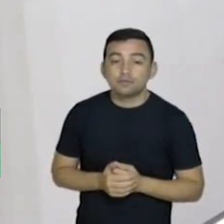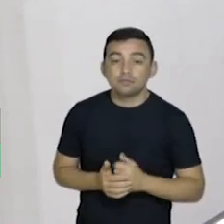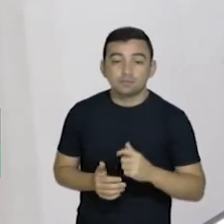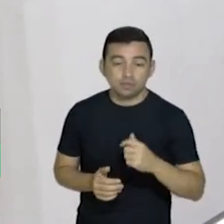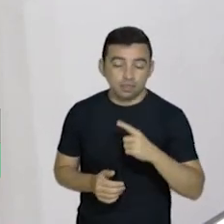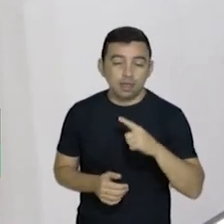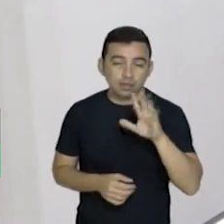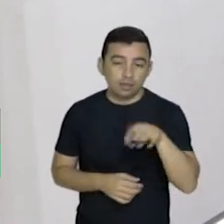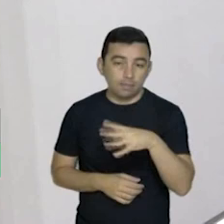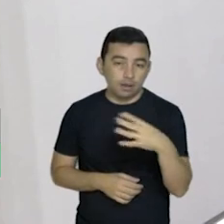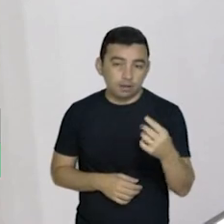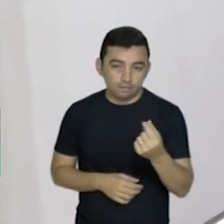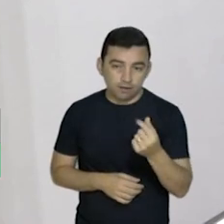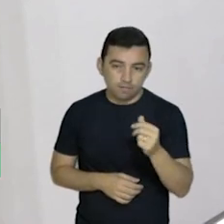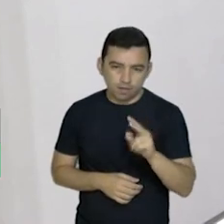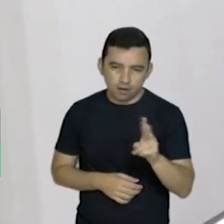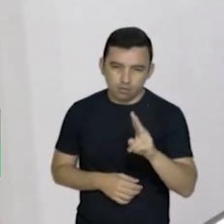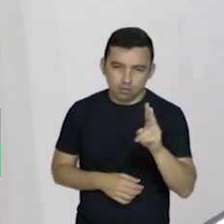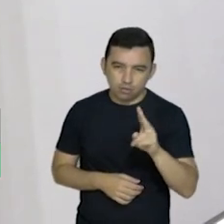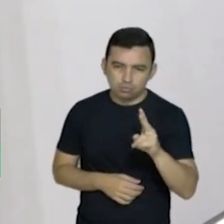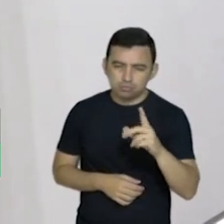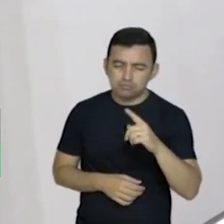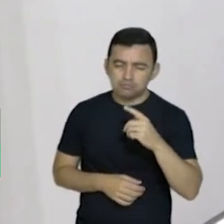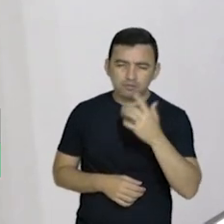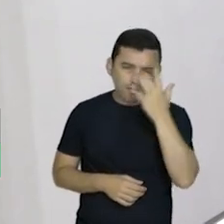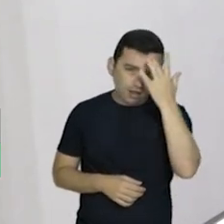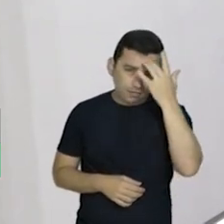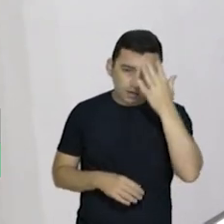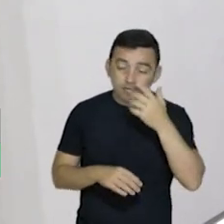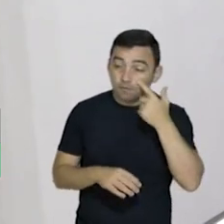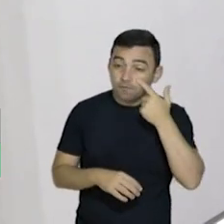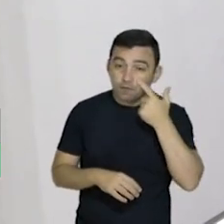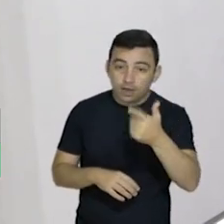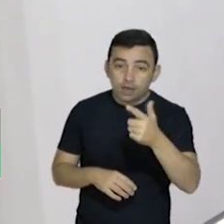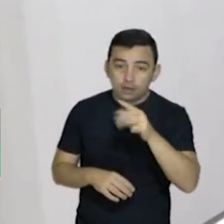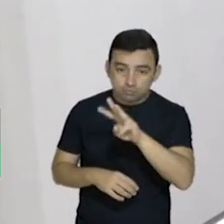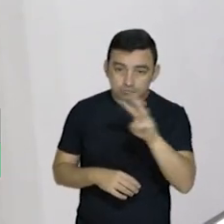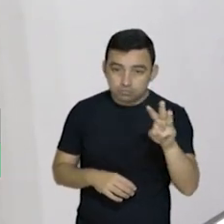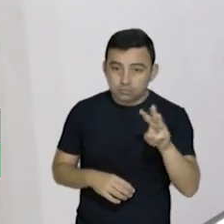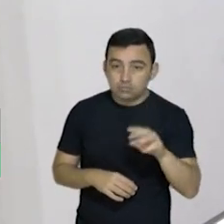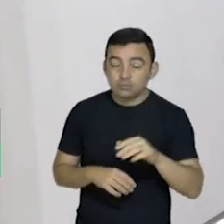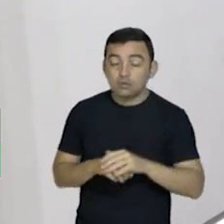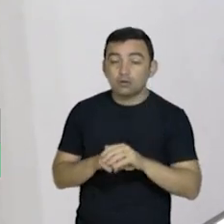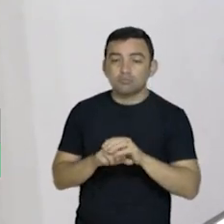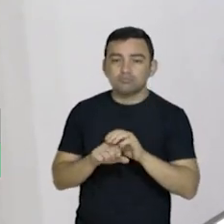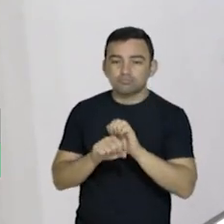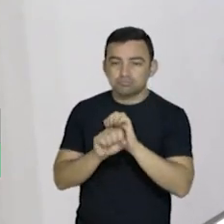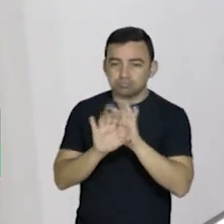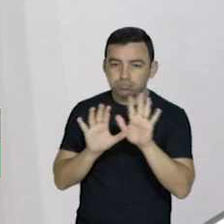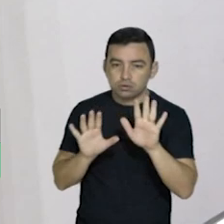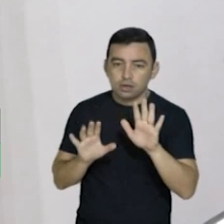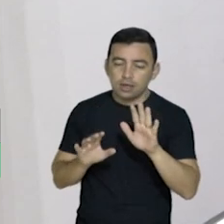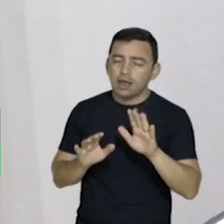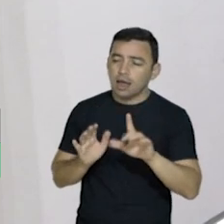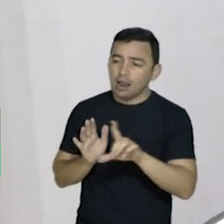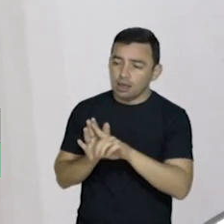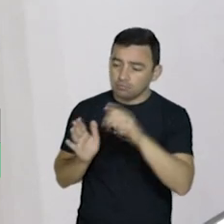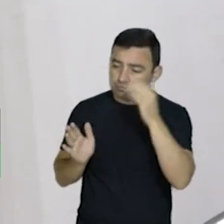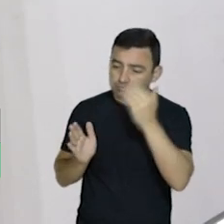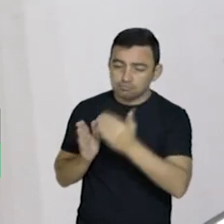pode ser facilmente encontrada no site do Detran de Santa Catarina obedecendo o que diz a leis as leis estaduais